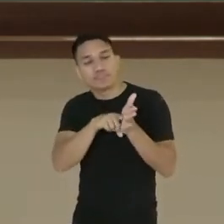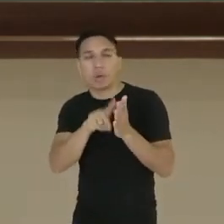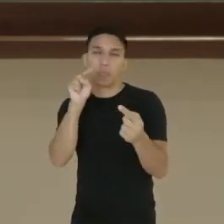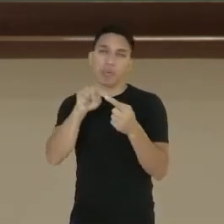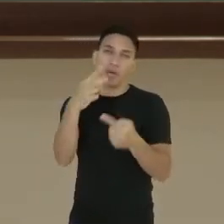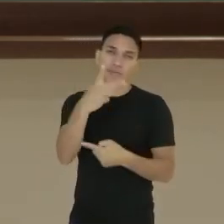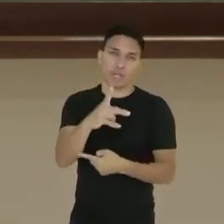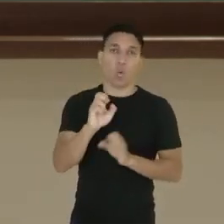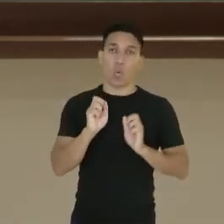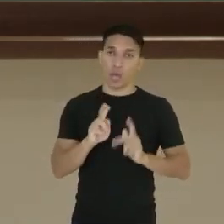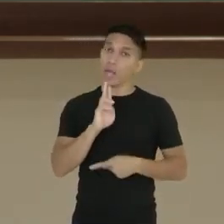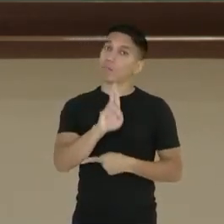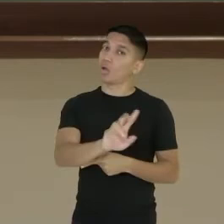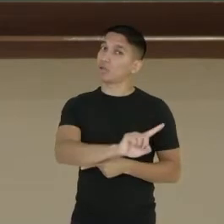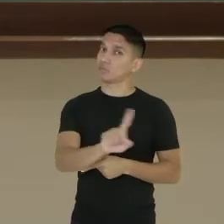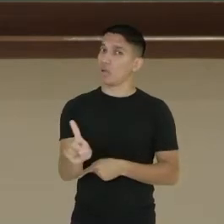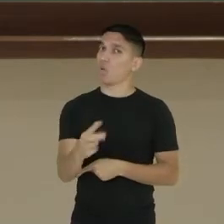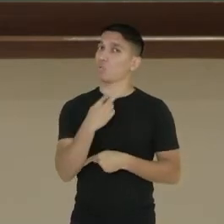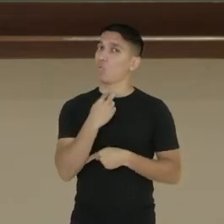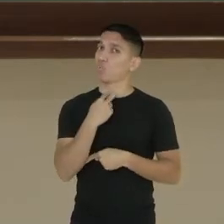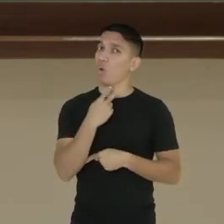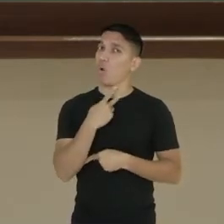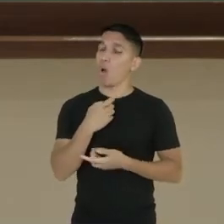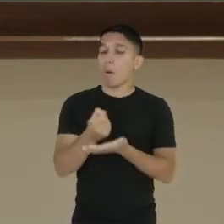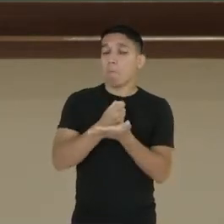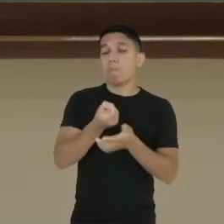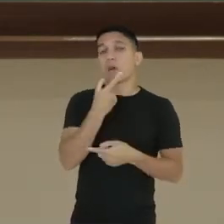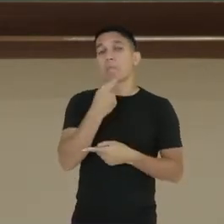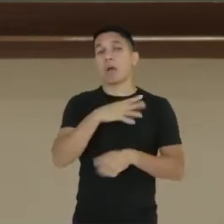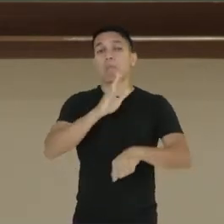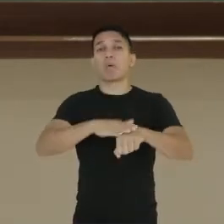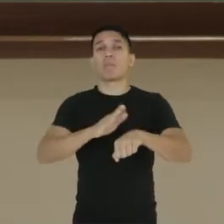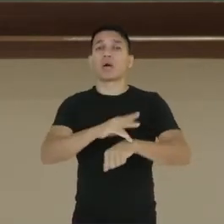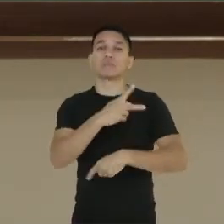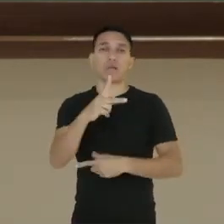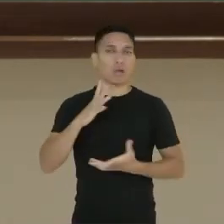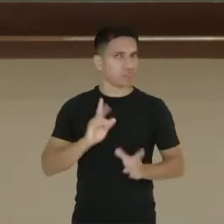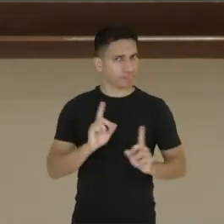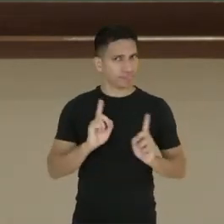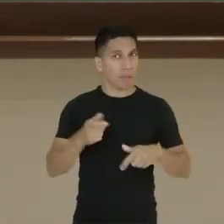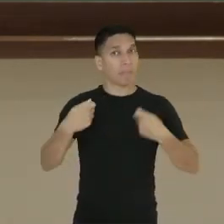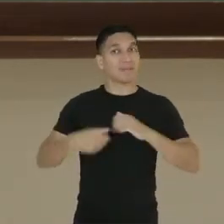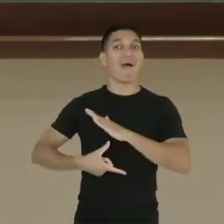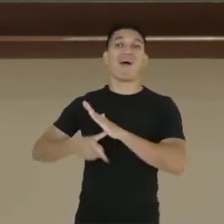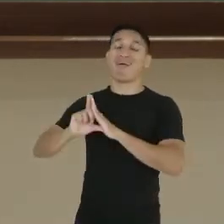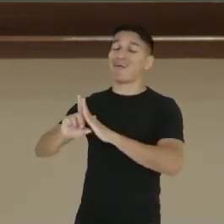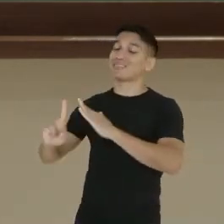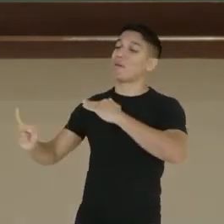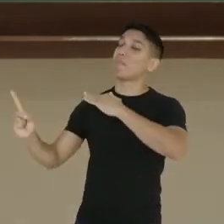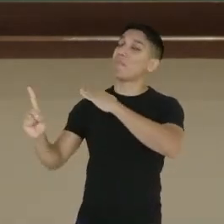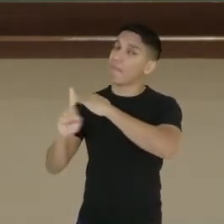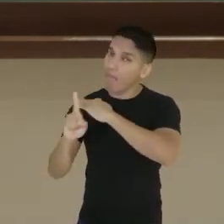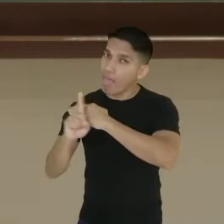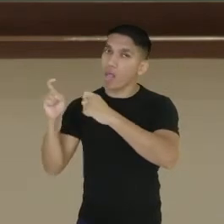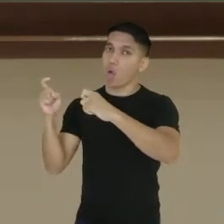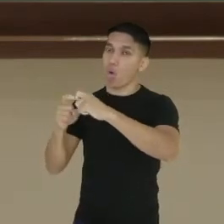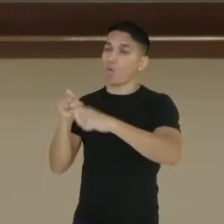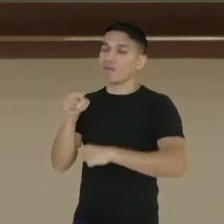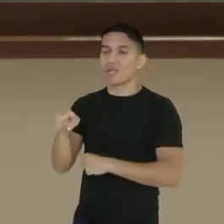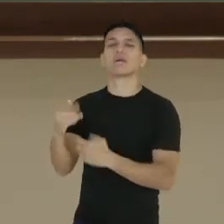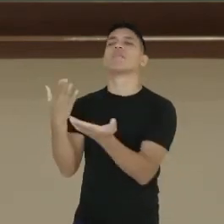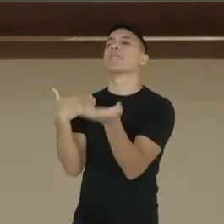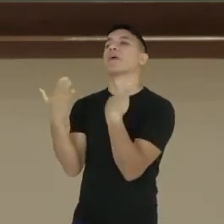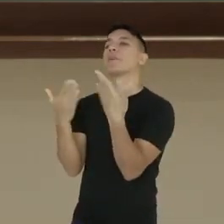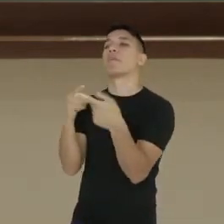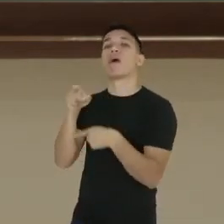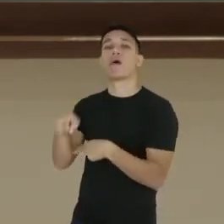né? Não deve se usar a pílula por conta própria. É essencial que seja feita uma consulta, né? Porque na consulta,